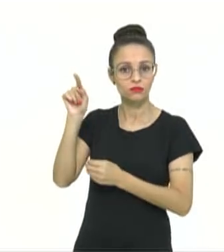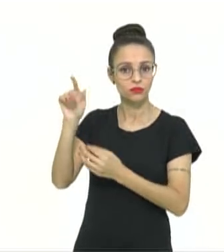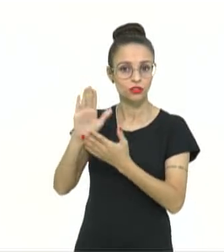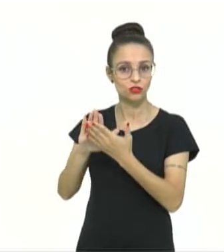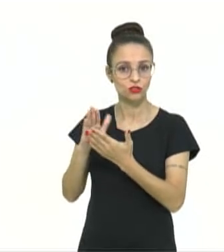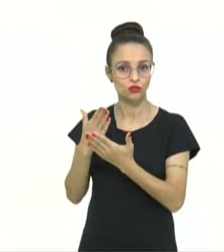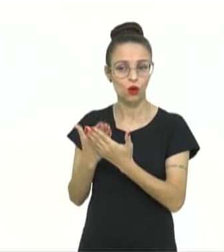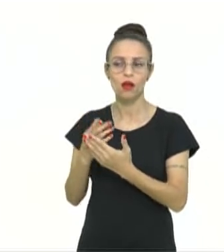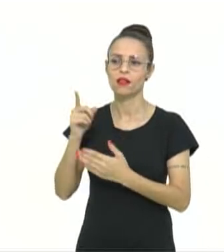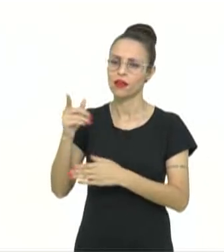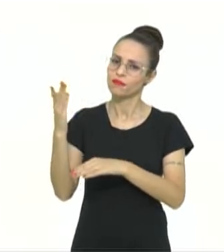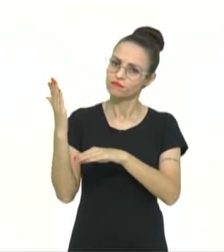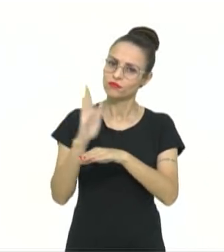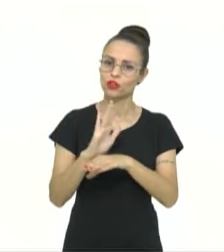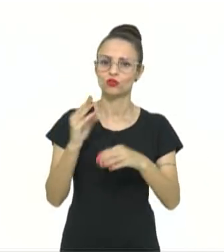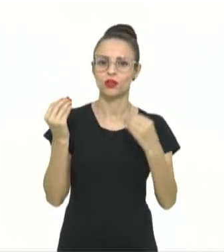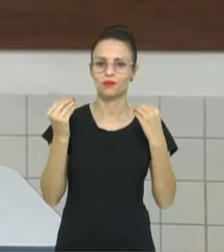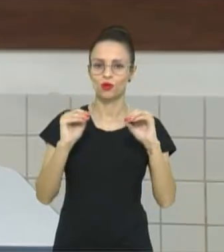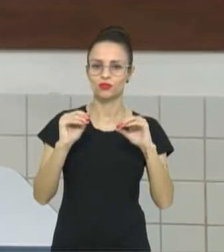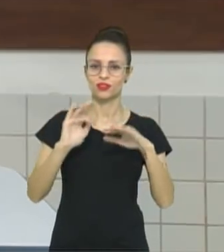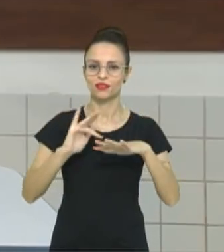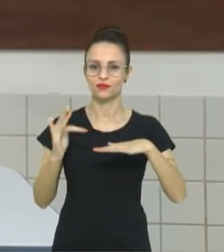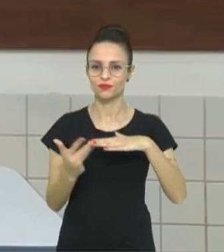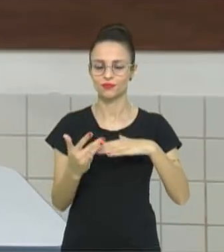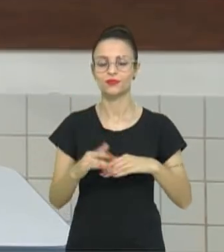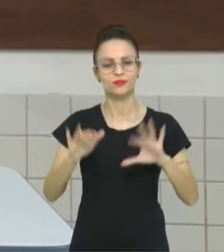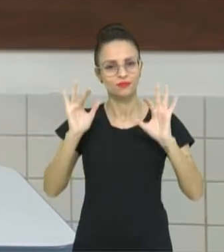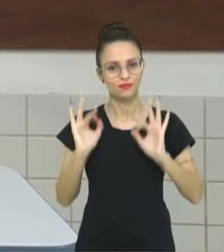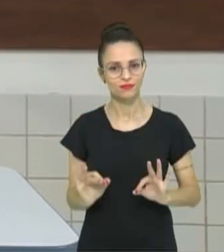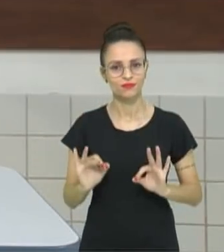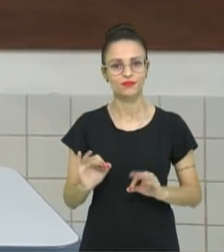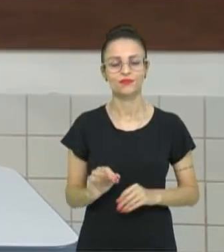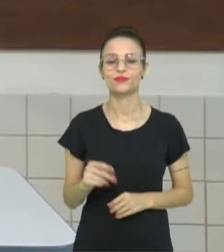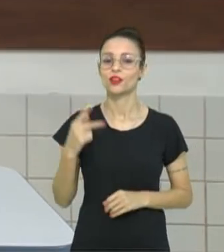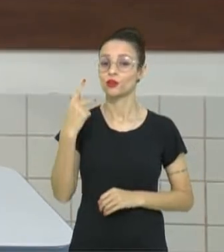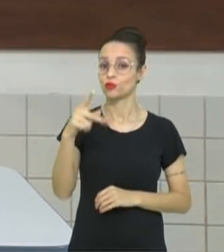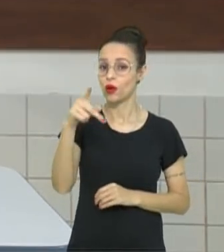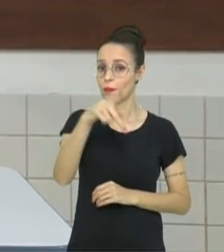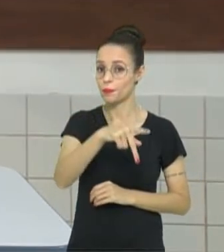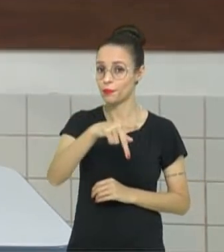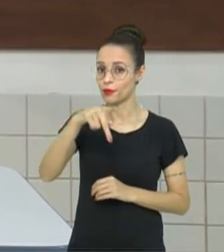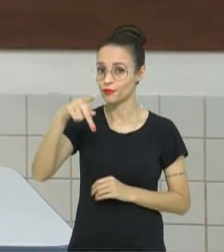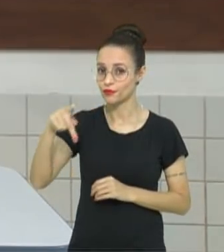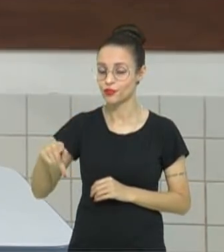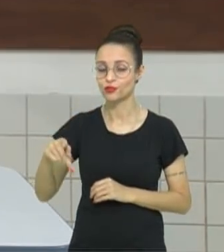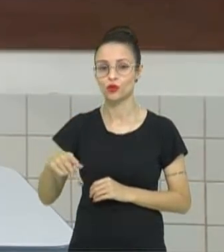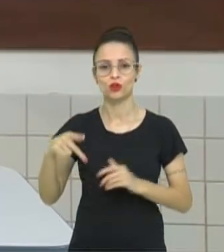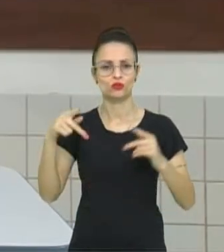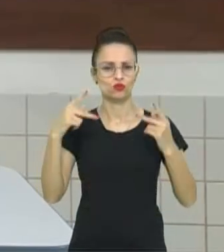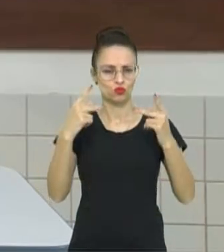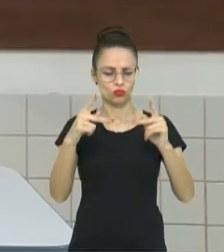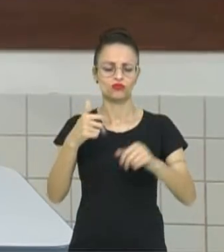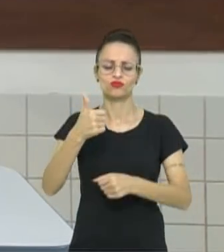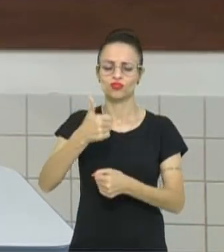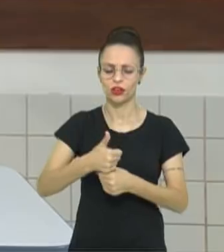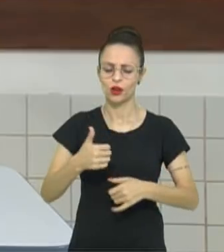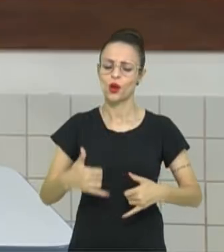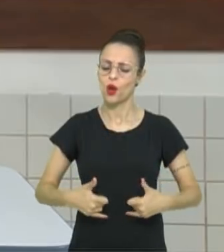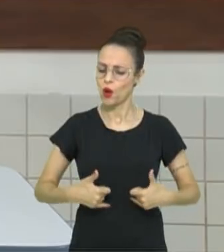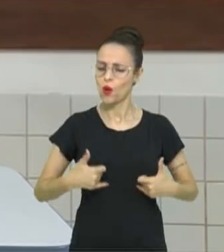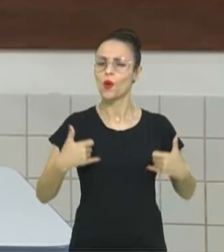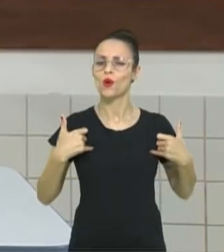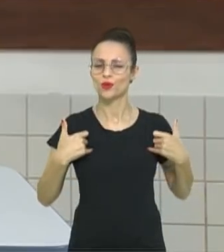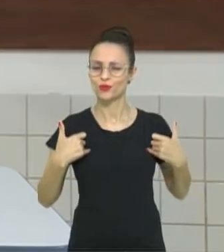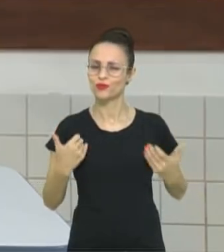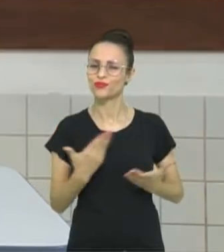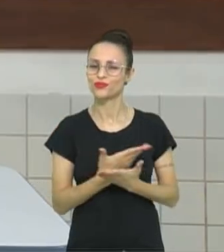eles ajudem com essa postagem. E tenho certeza que a sua professora, que a sua diretora vai ter orgulho